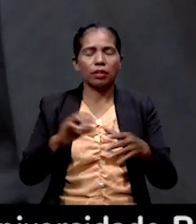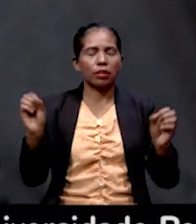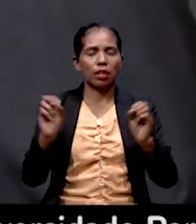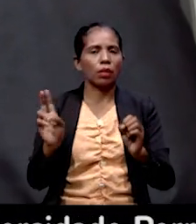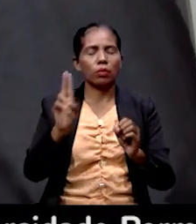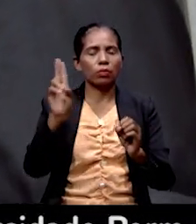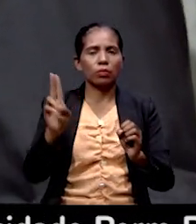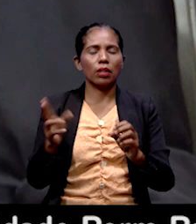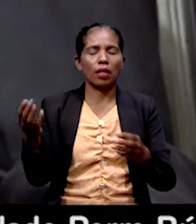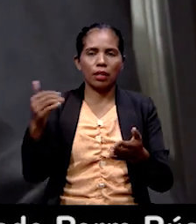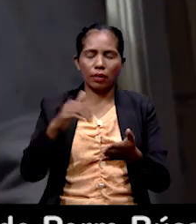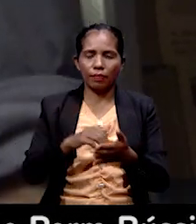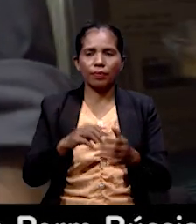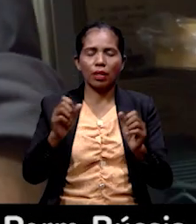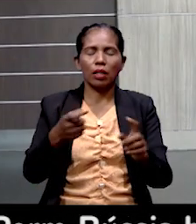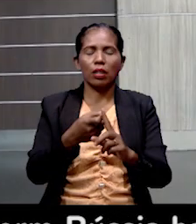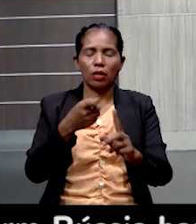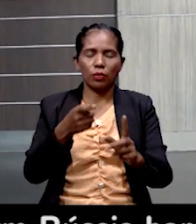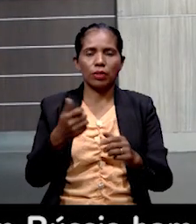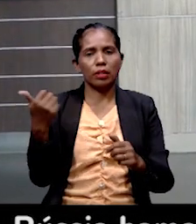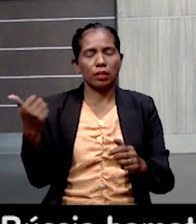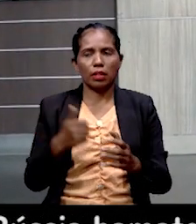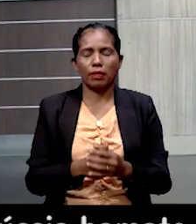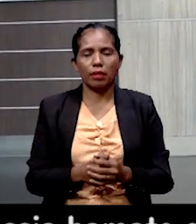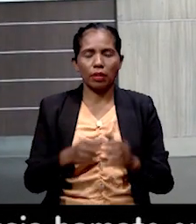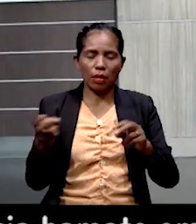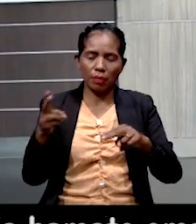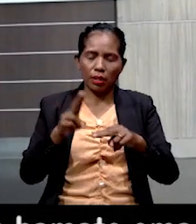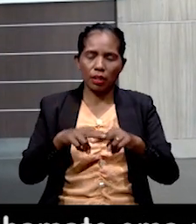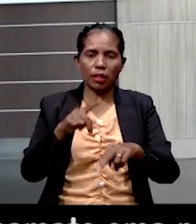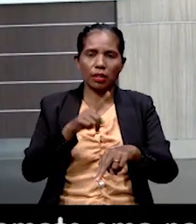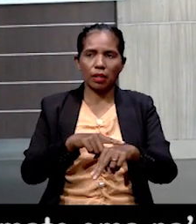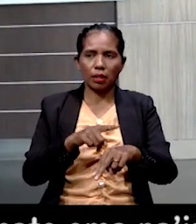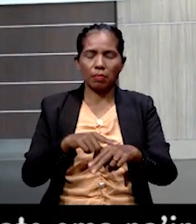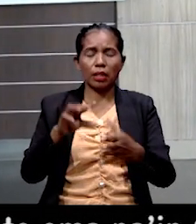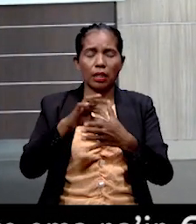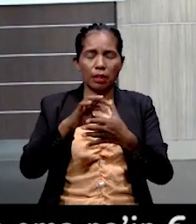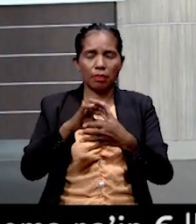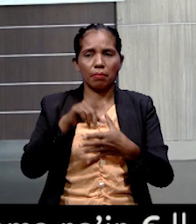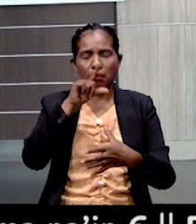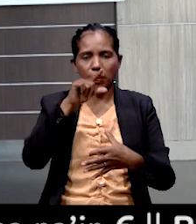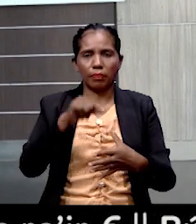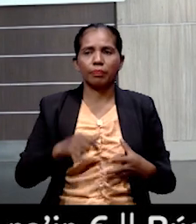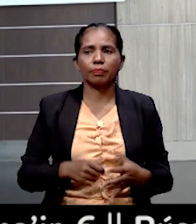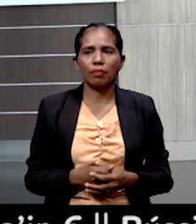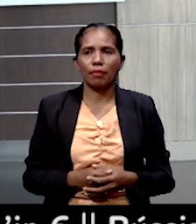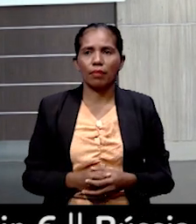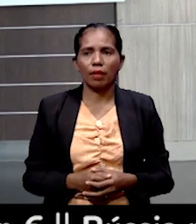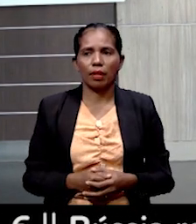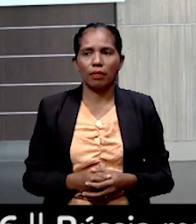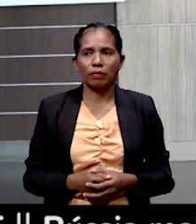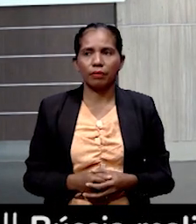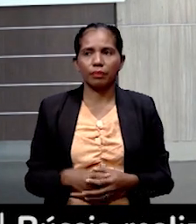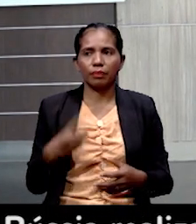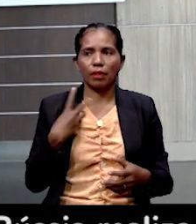usatang, mas que retang autorização use supplier Sira, ato estende tempo validade para nang manu refere. Al fez é mais harre com a